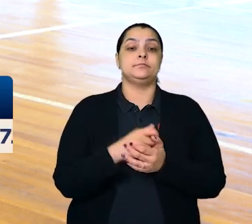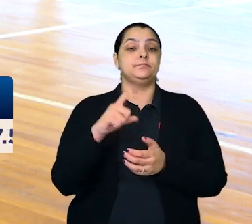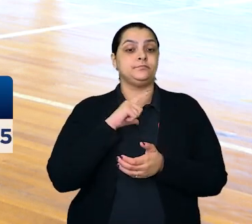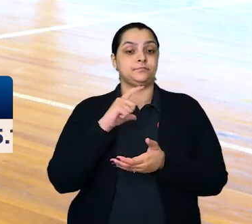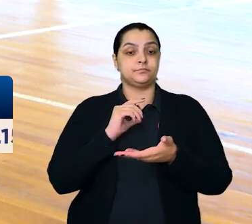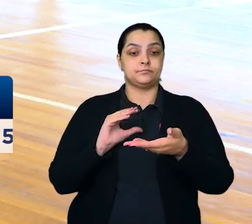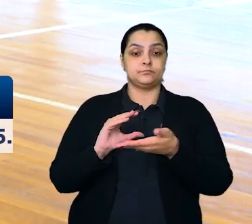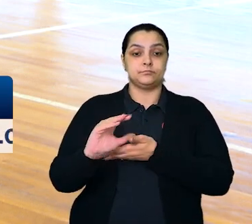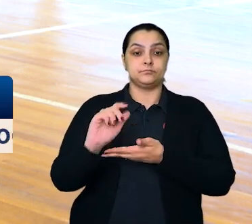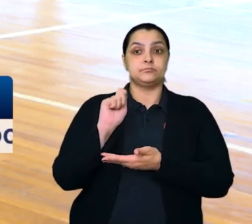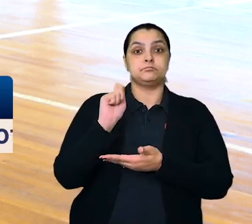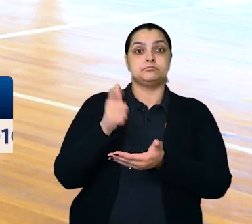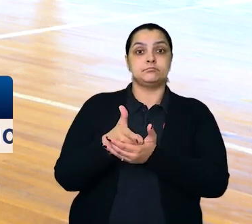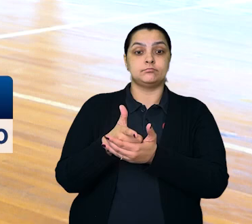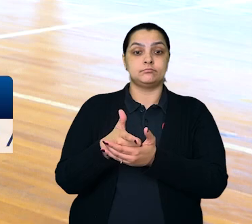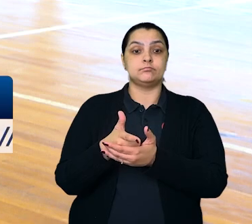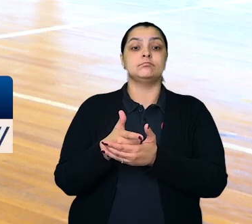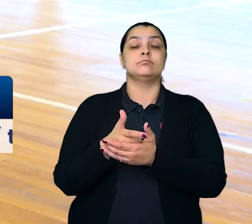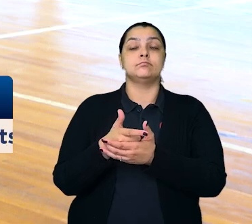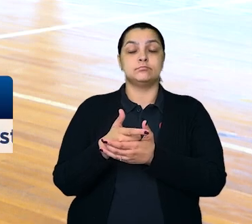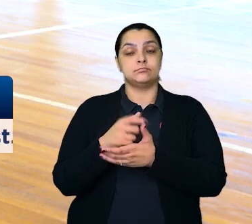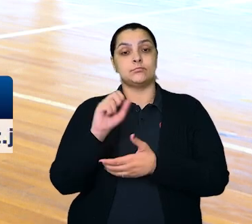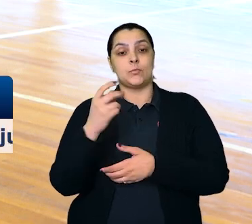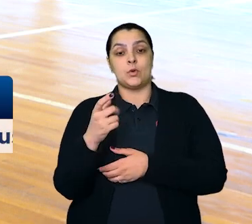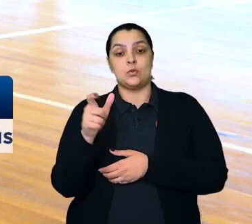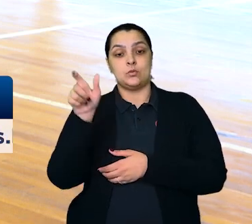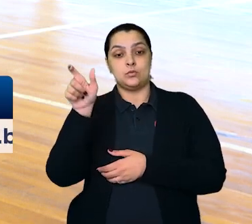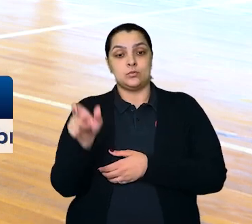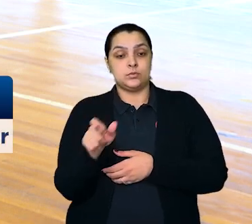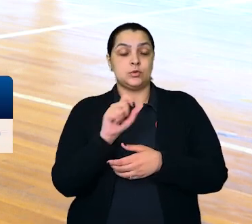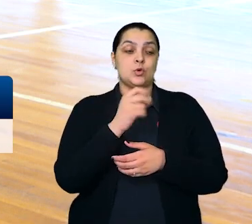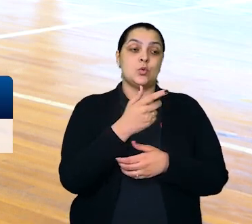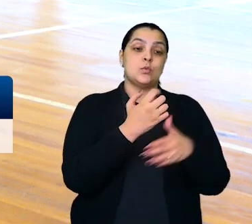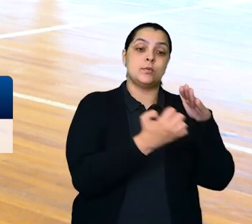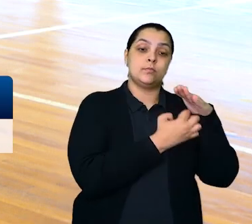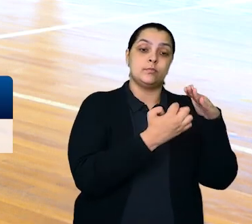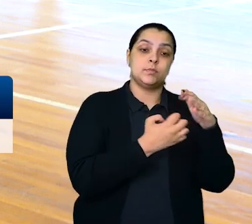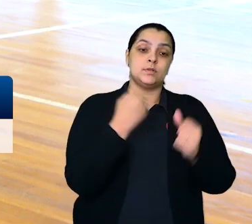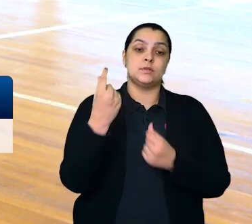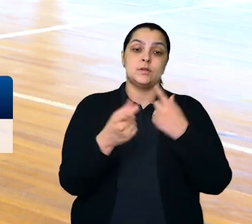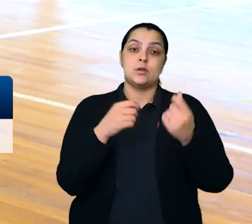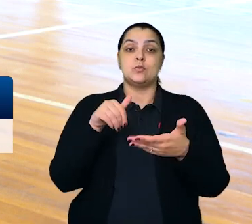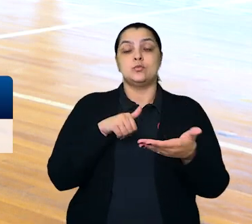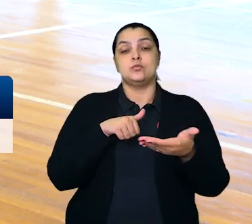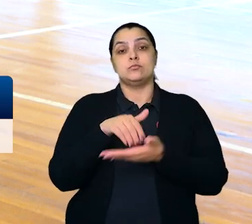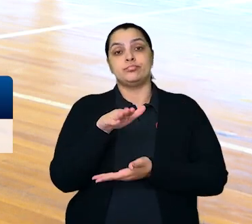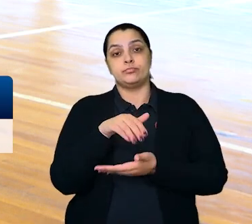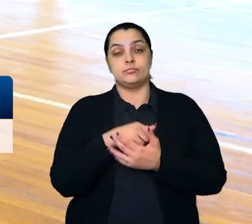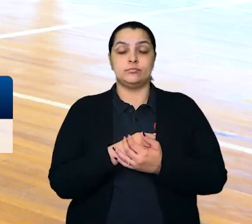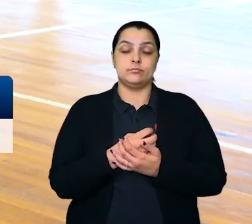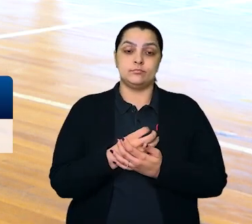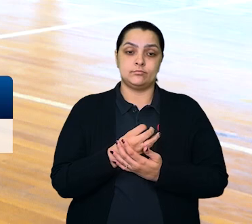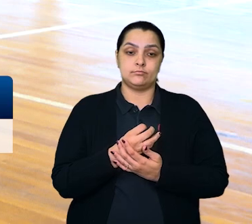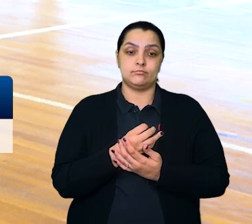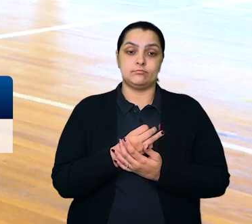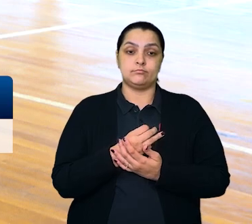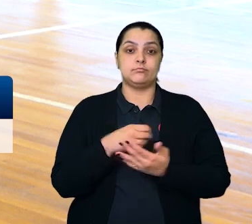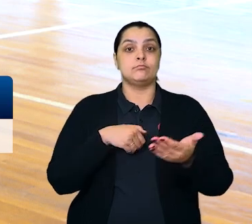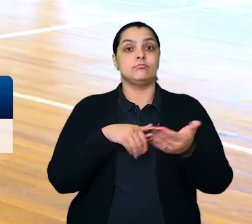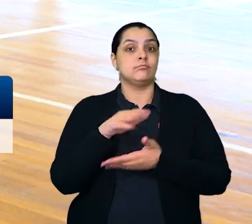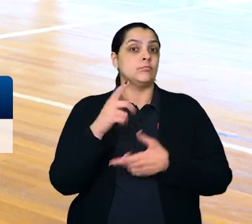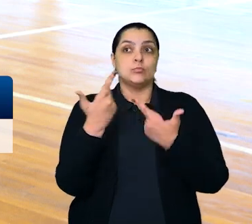uma indenização a ser paga pelo atleta ou pela entidade esportiva em alguns casos de rescisão, como a